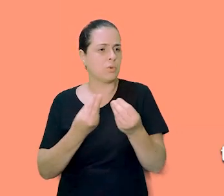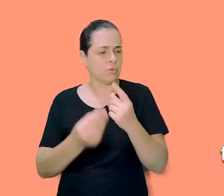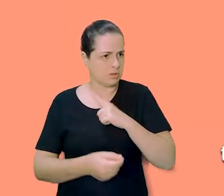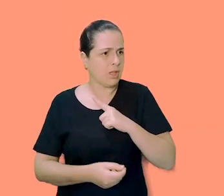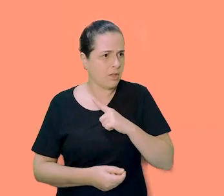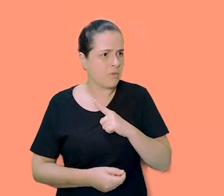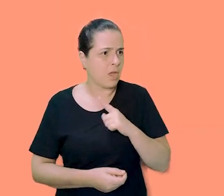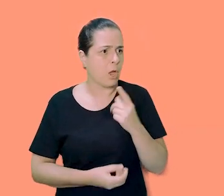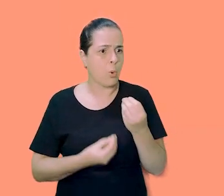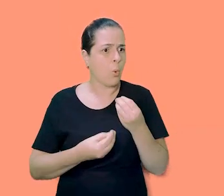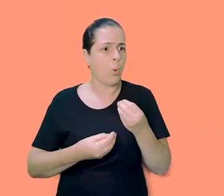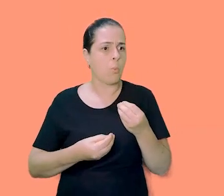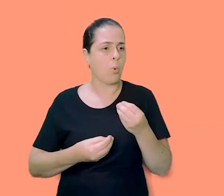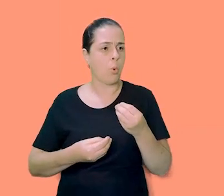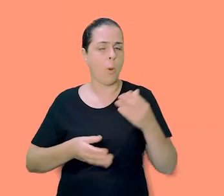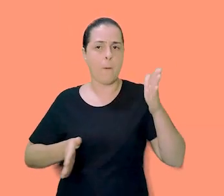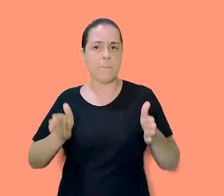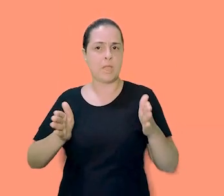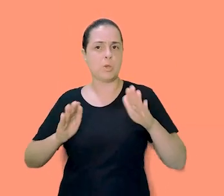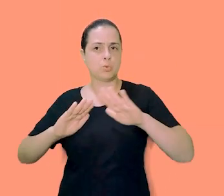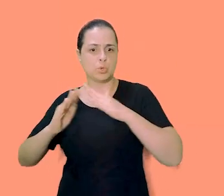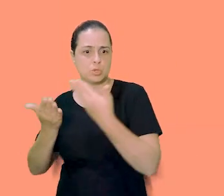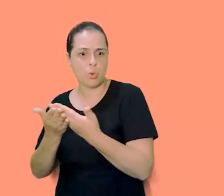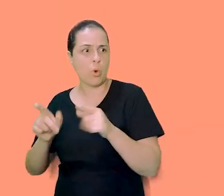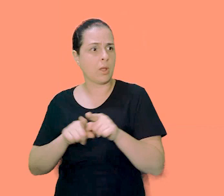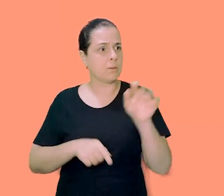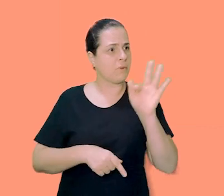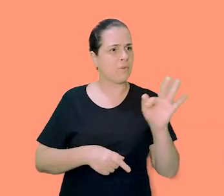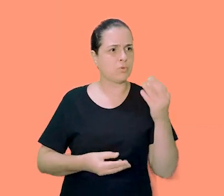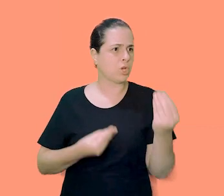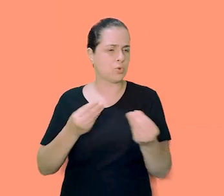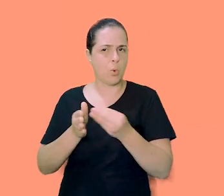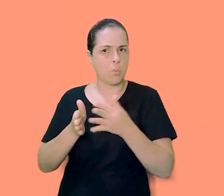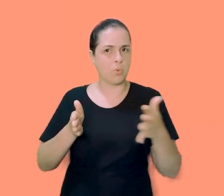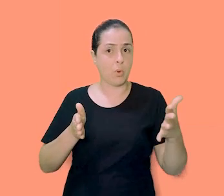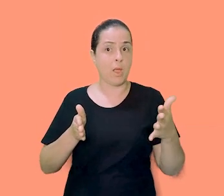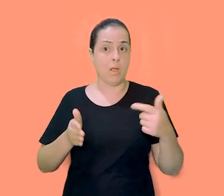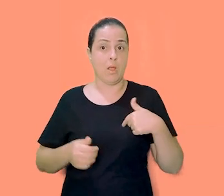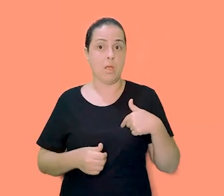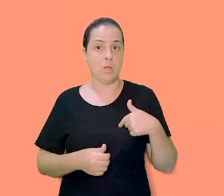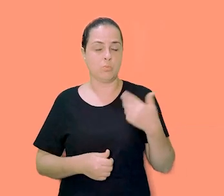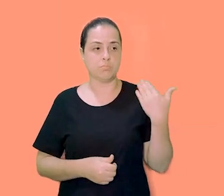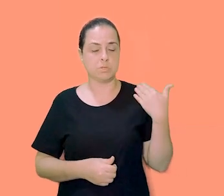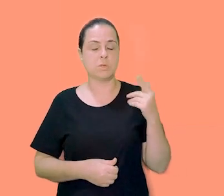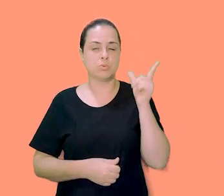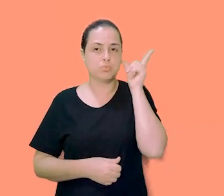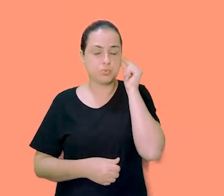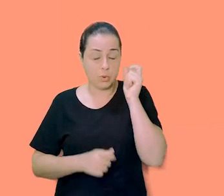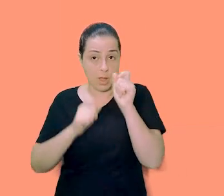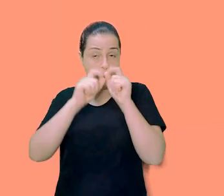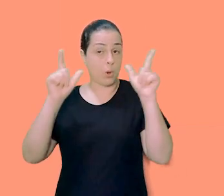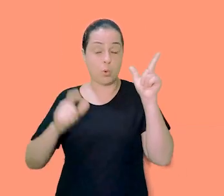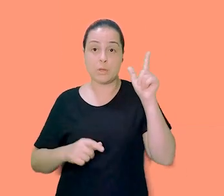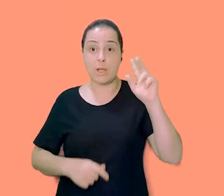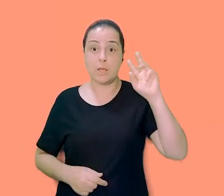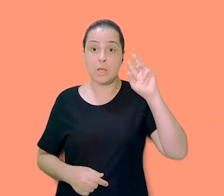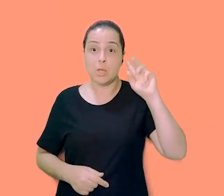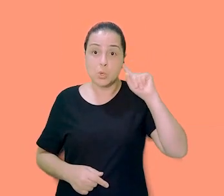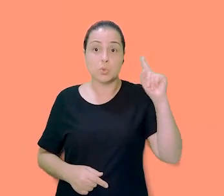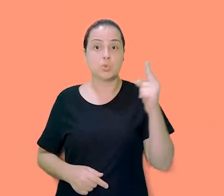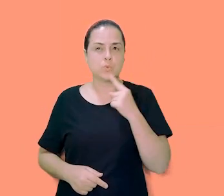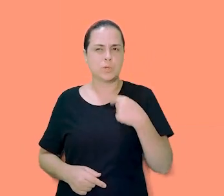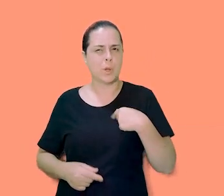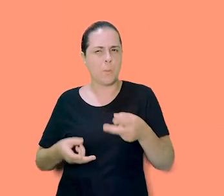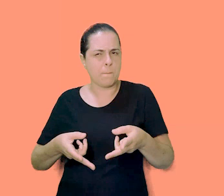essa jornada, principalmente na escola e faculdade? Quando eu perdi a audição, eu acordei surda, completamente surda.